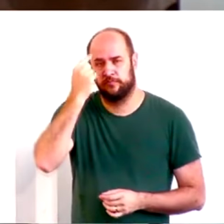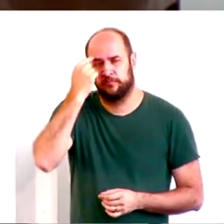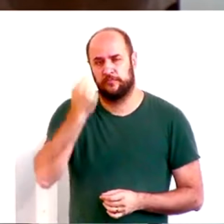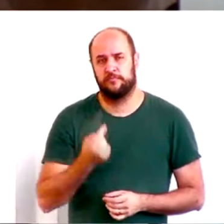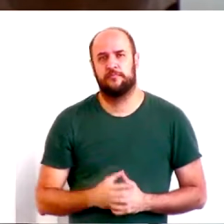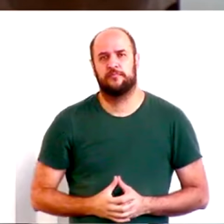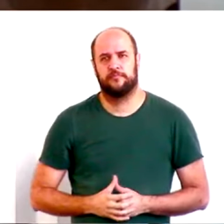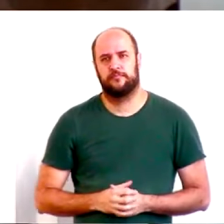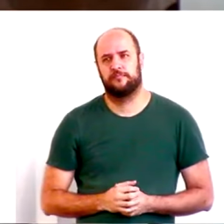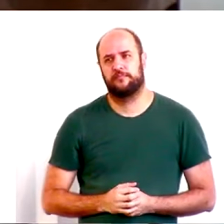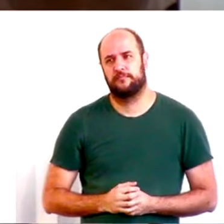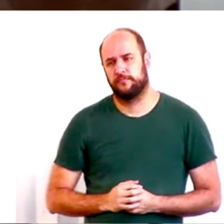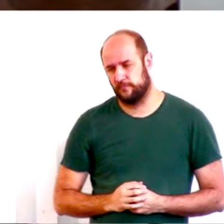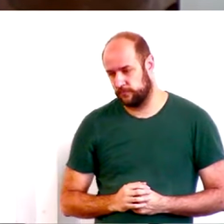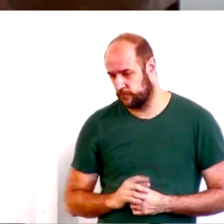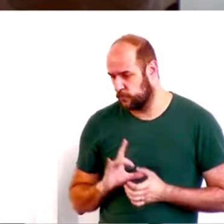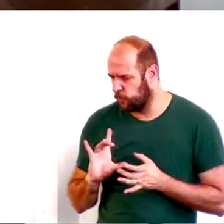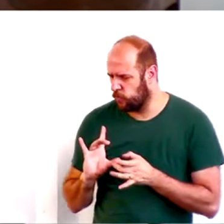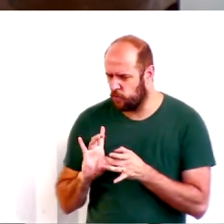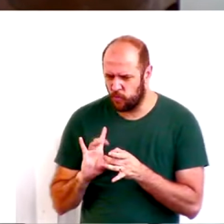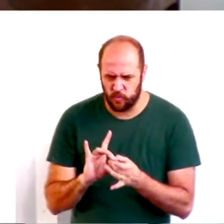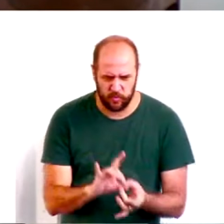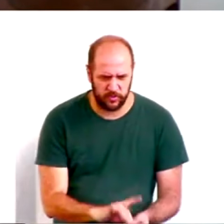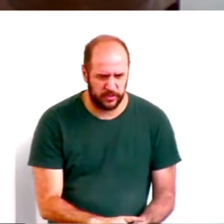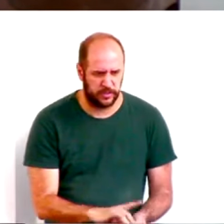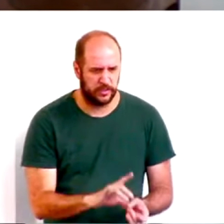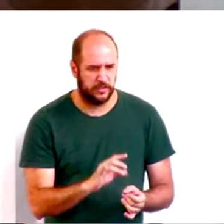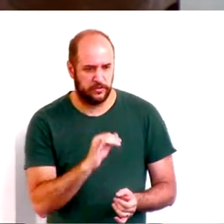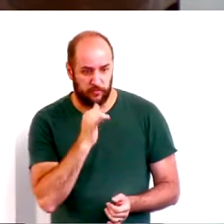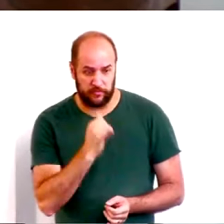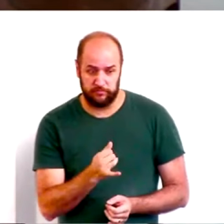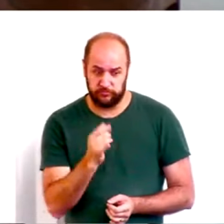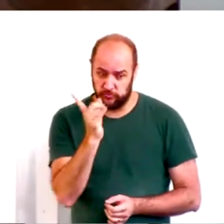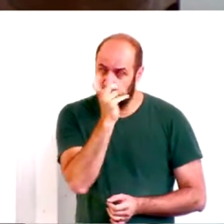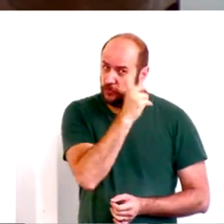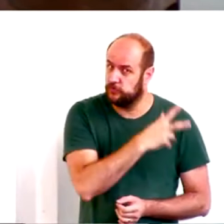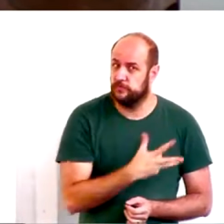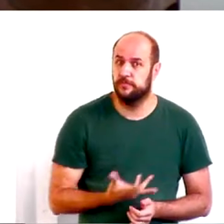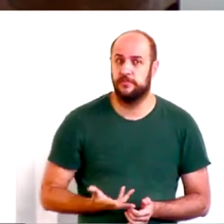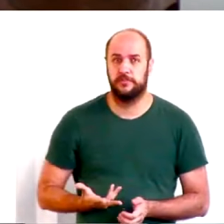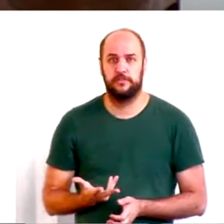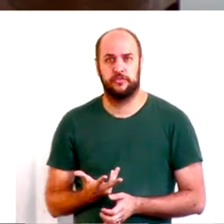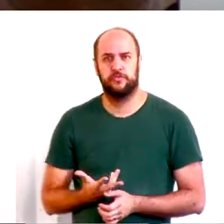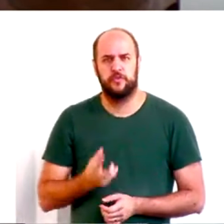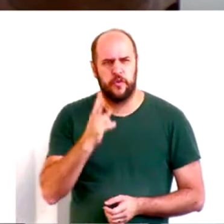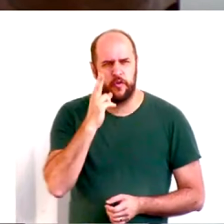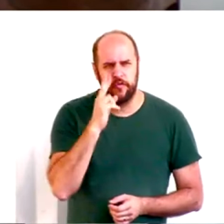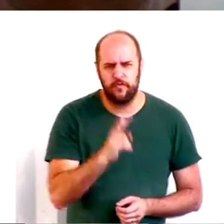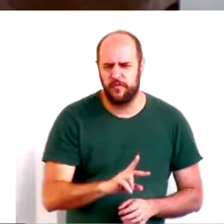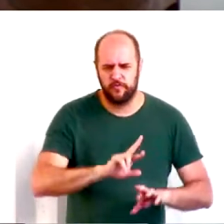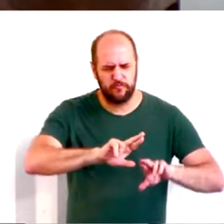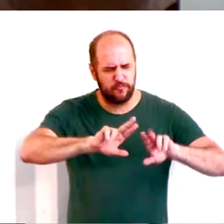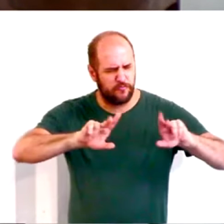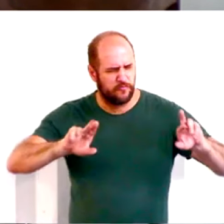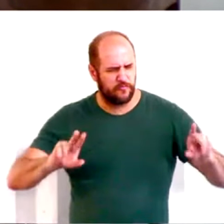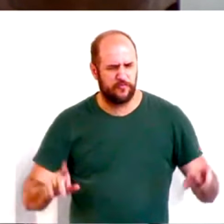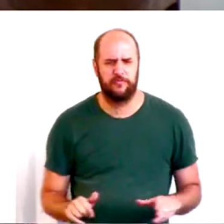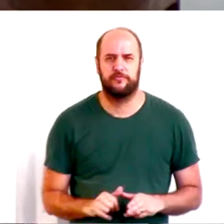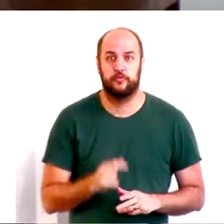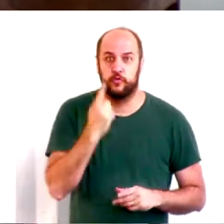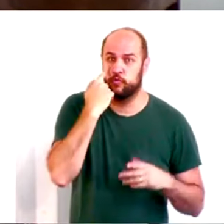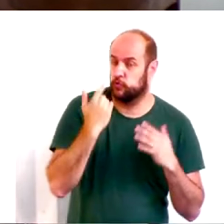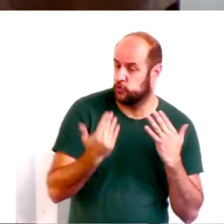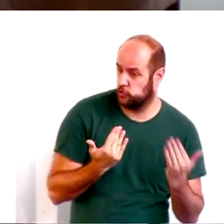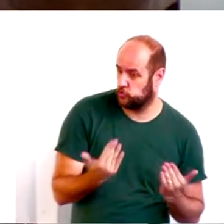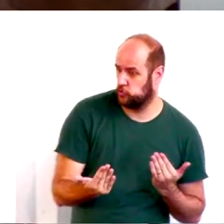anunciada um contexto em que você olha para o lado e você não vê fé você vê muitas coisas menos fé você vê dúvidas